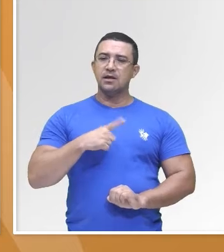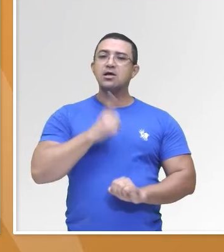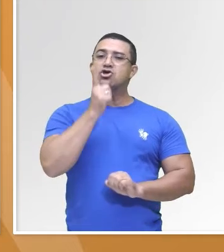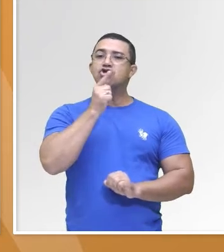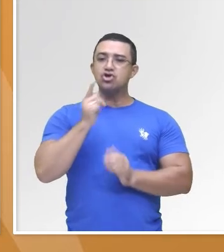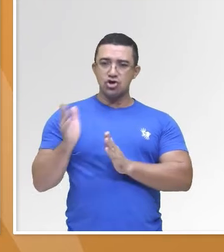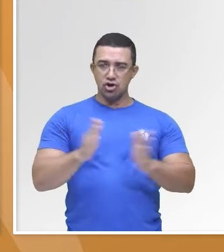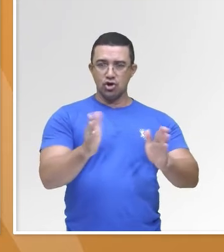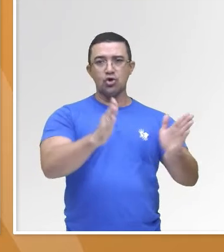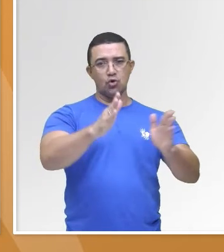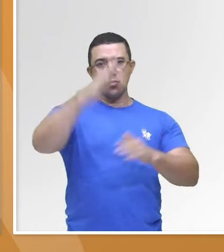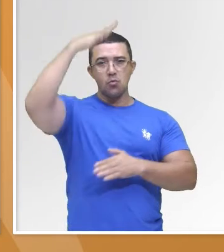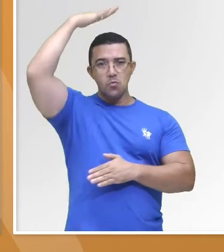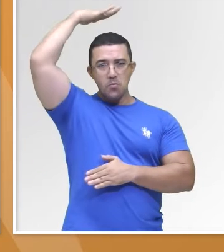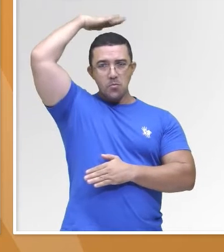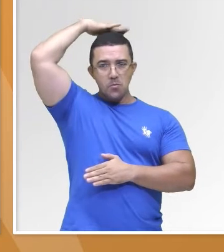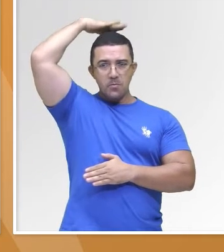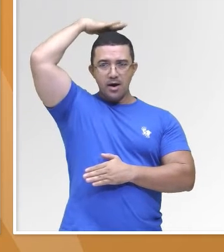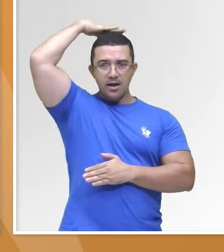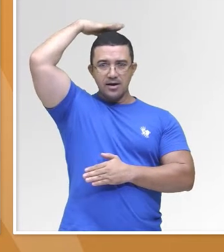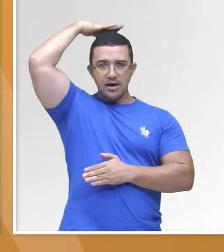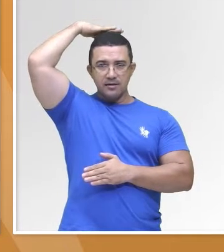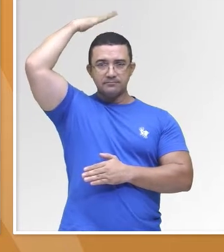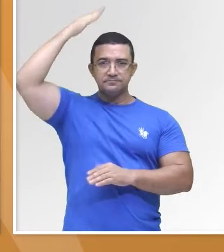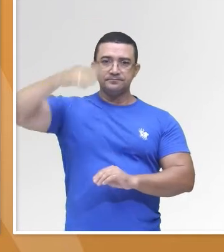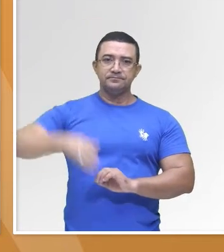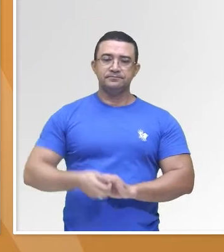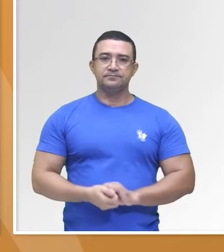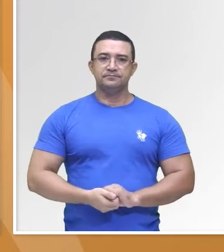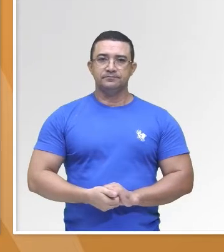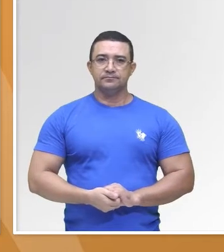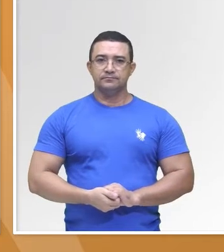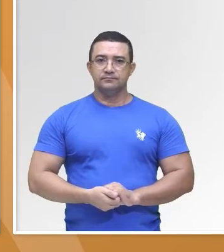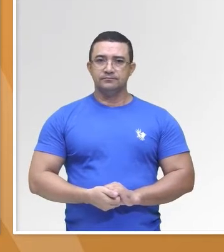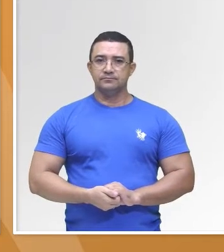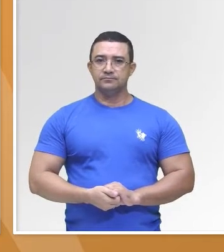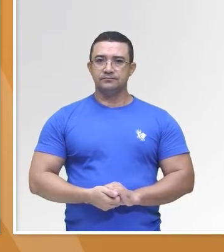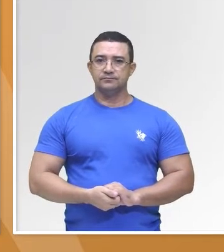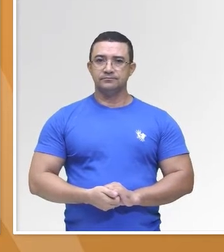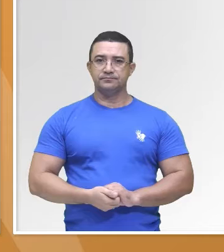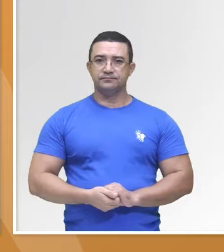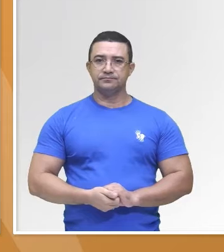lado à esquerda de vocês, o Rio Paraná, tá? Num trecho aí